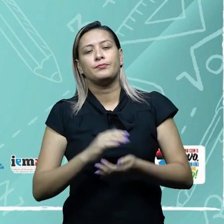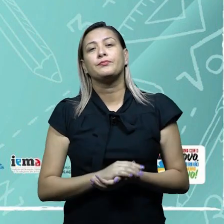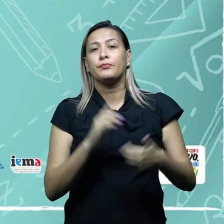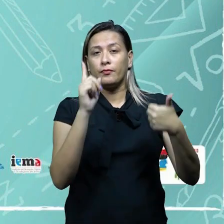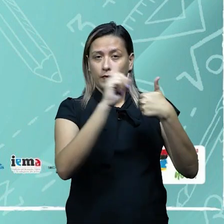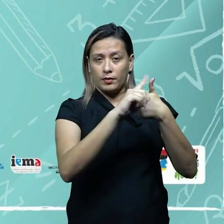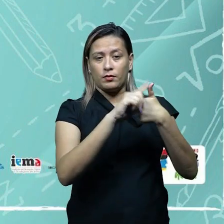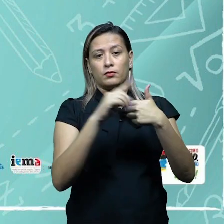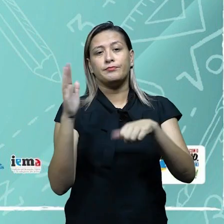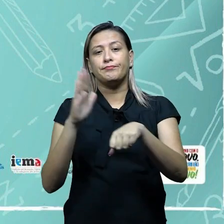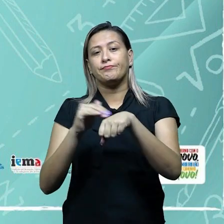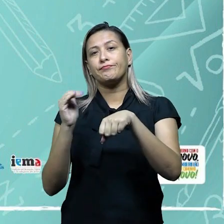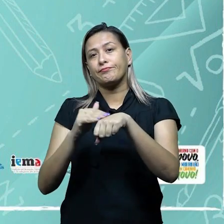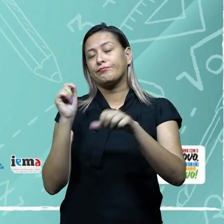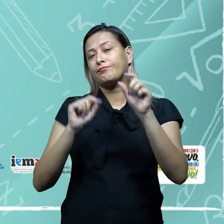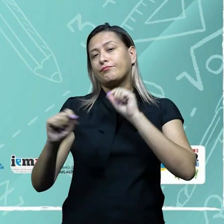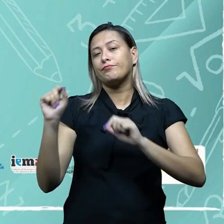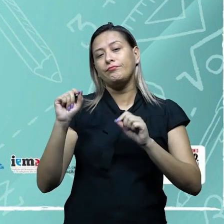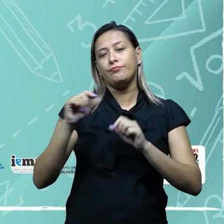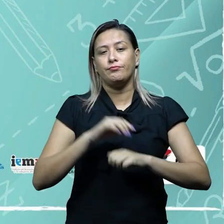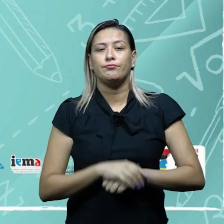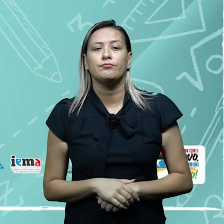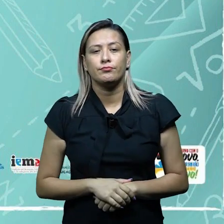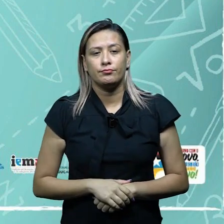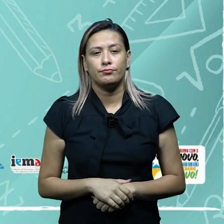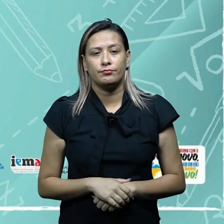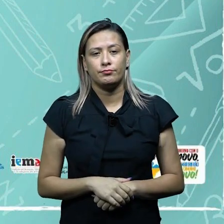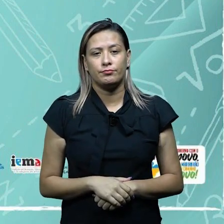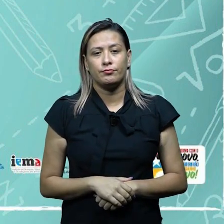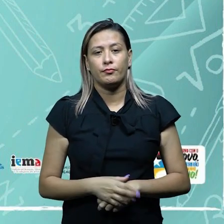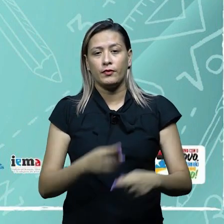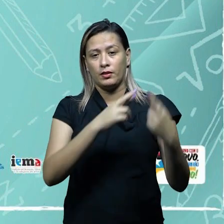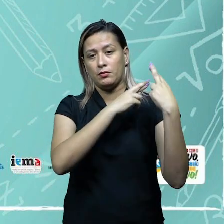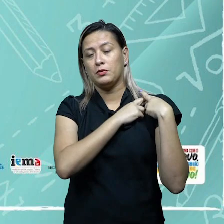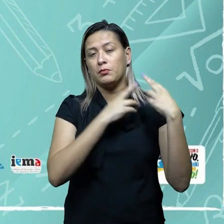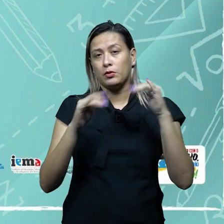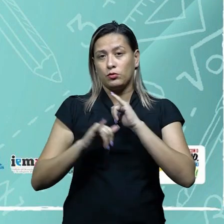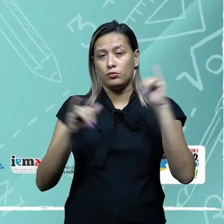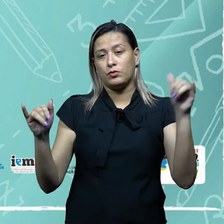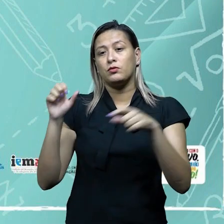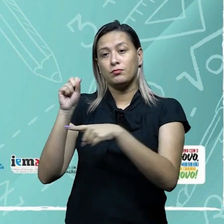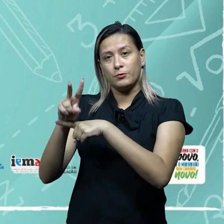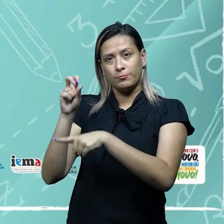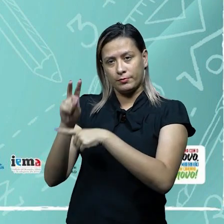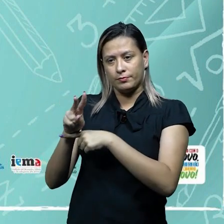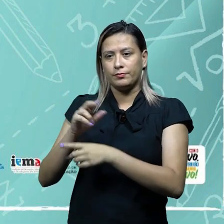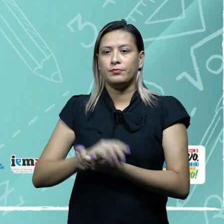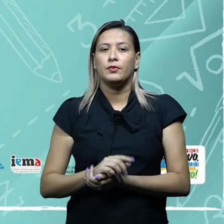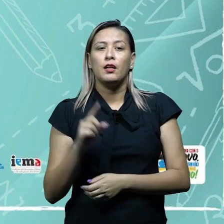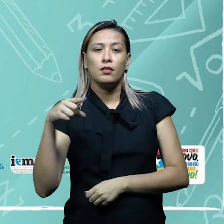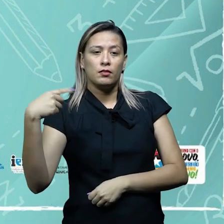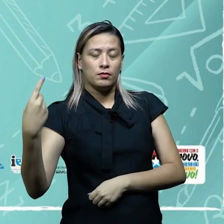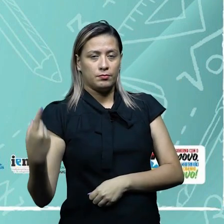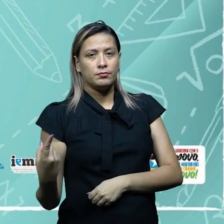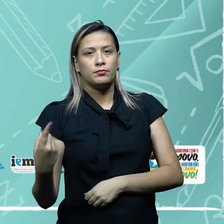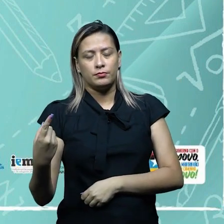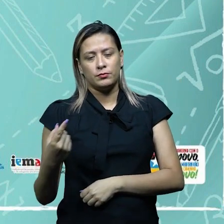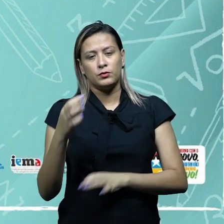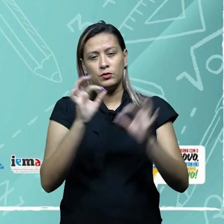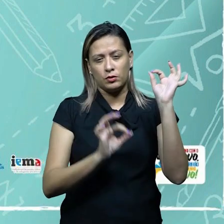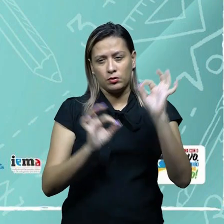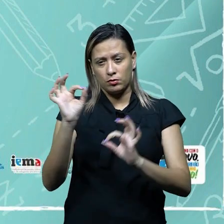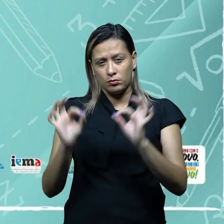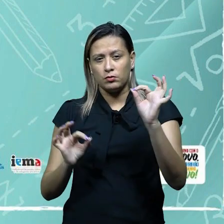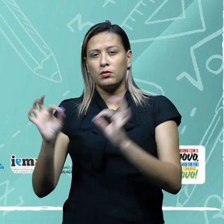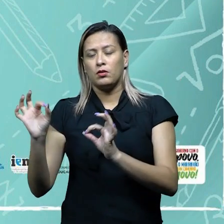Recrutar. O que é o recrutamento? O recrutamento é responsável pela divulgação da vaga e, posteriormente, o abastecimento para o